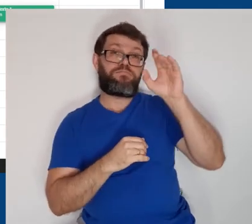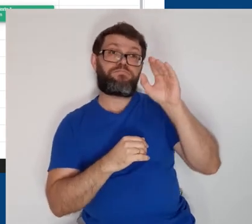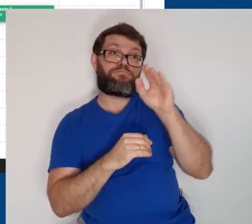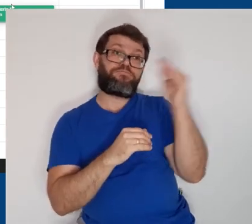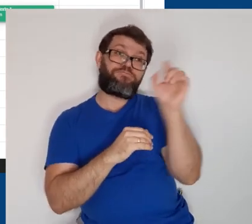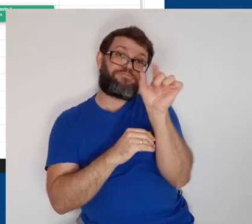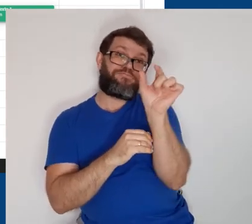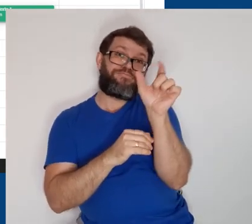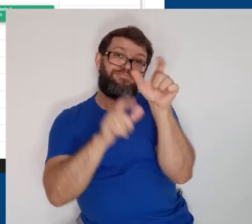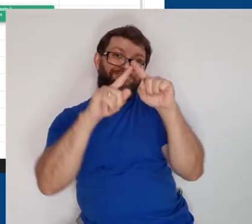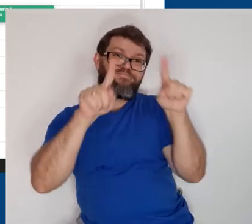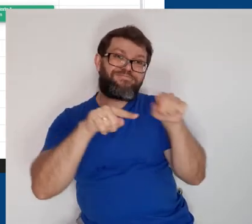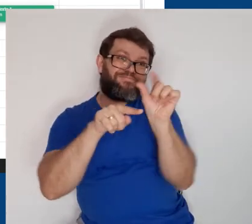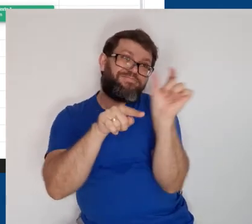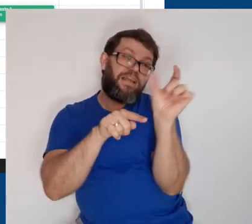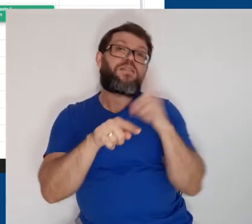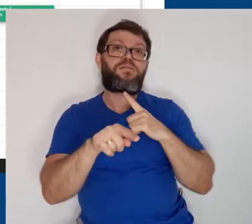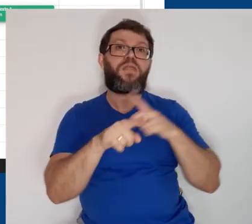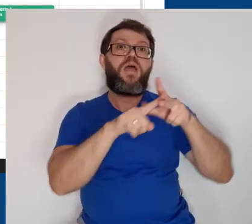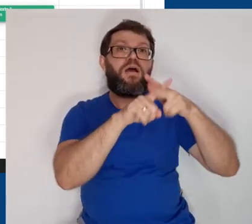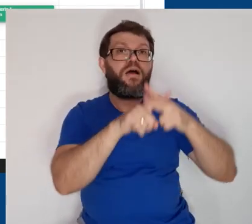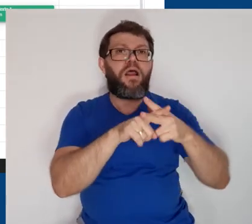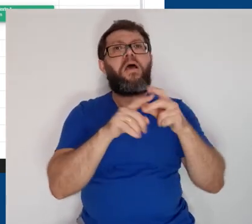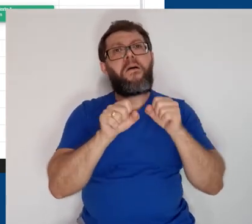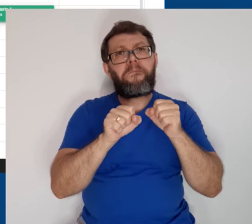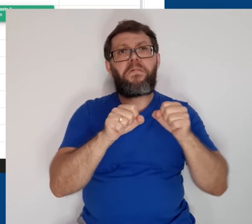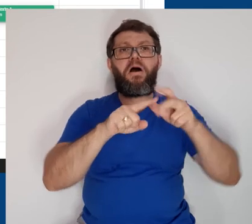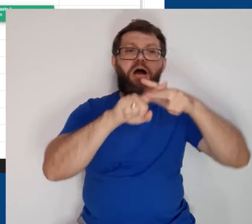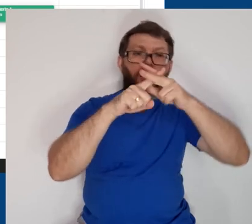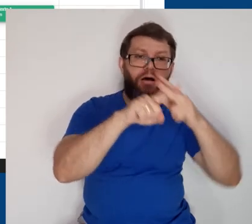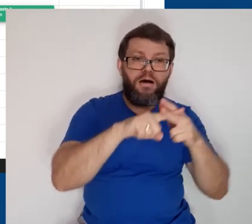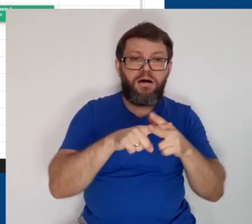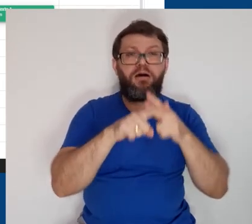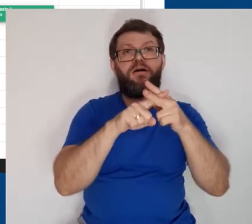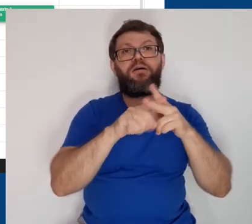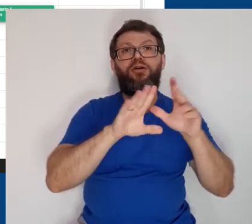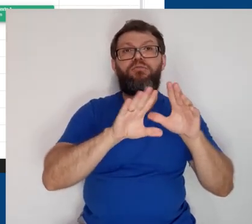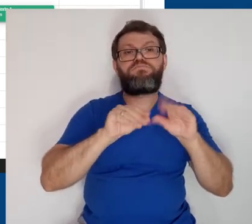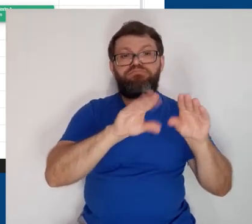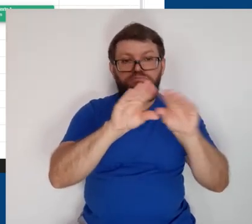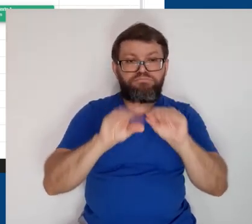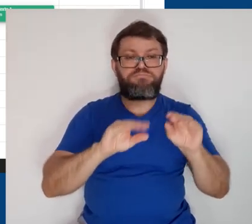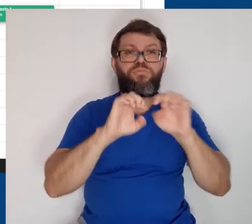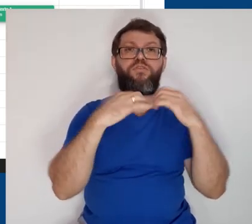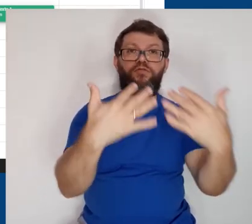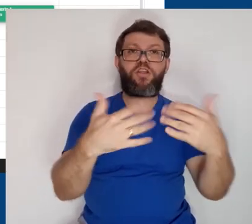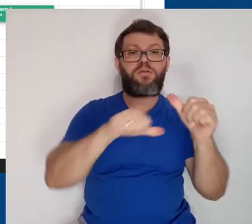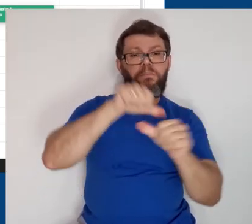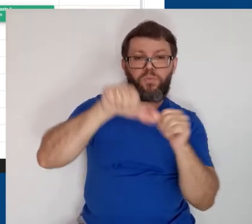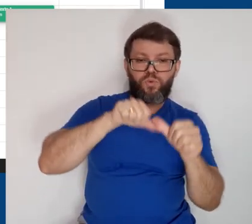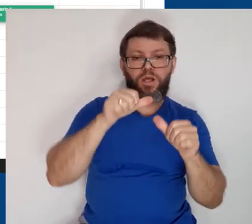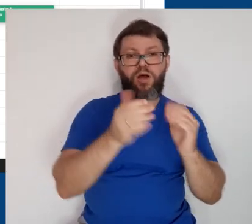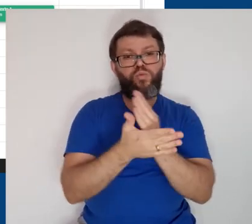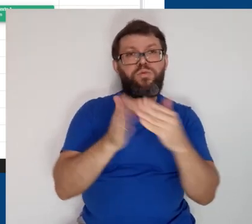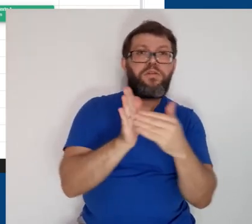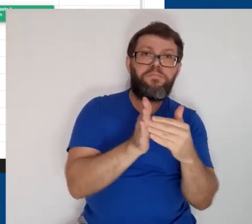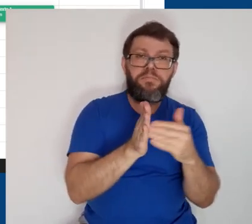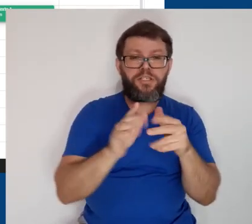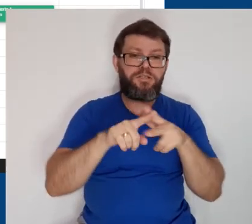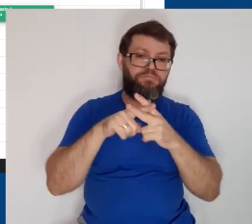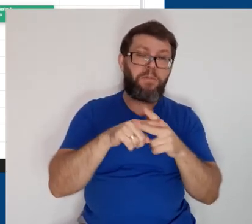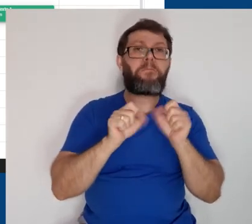com todas as informações dele no canto superior direito desta janela temos algumas configurações é possível